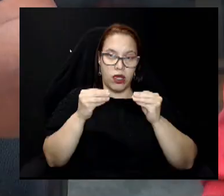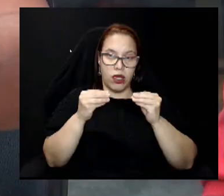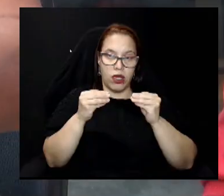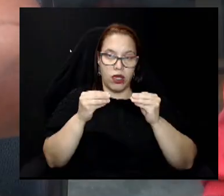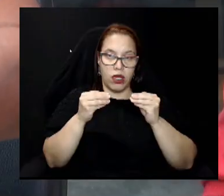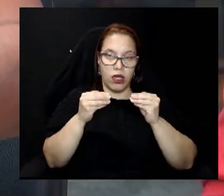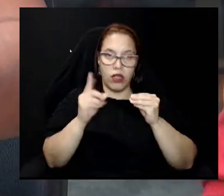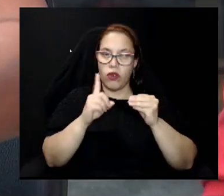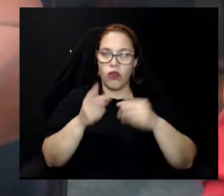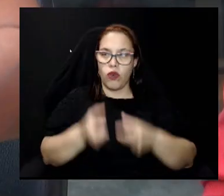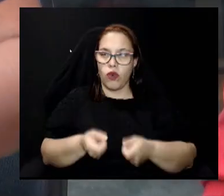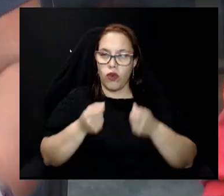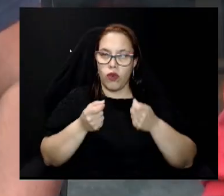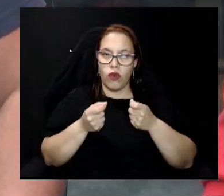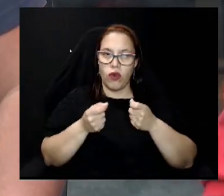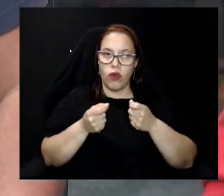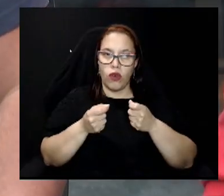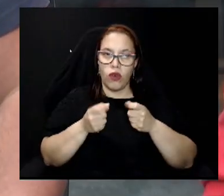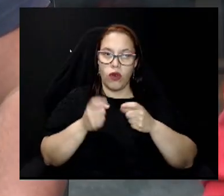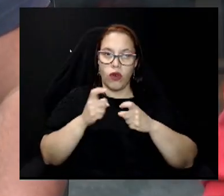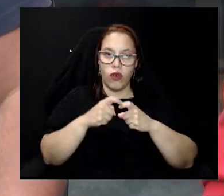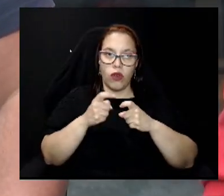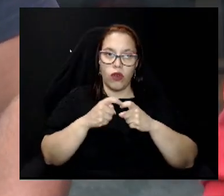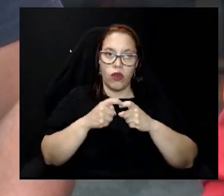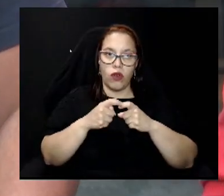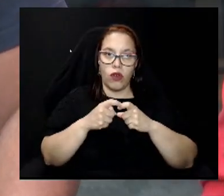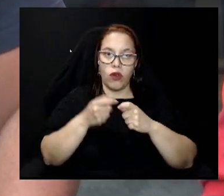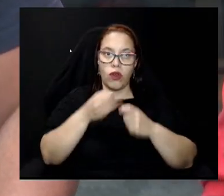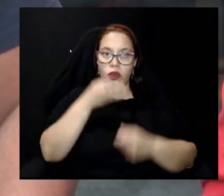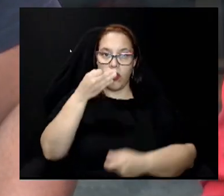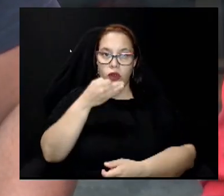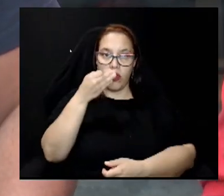O que vocês médicos têm sobre opinião sobre isso daí?